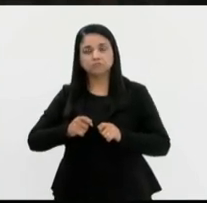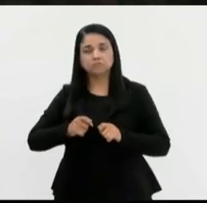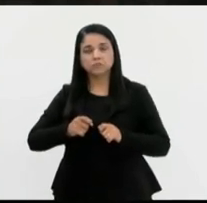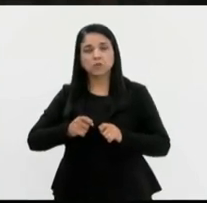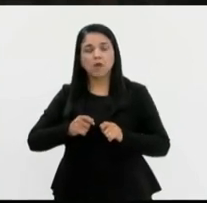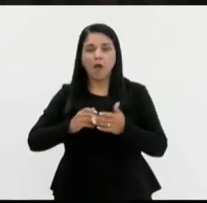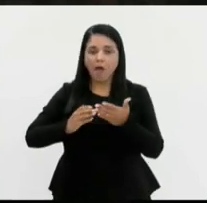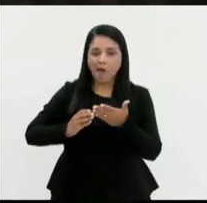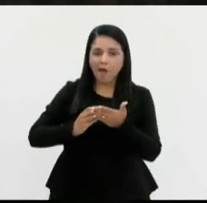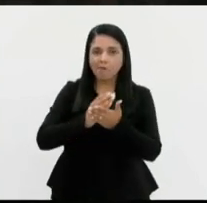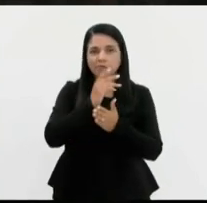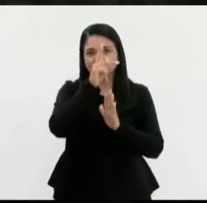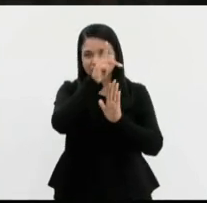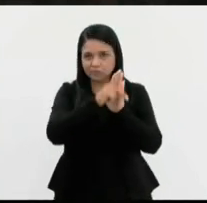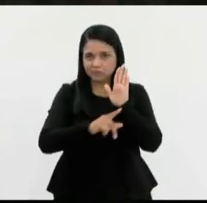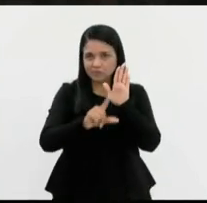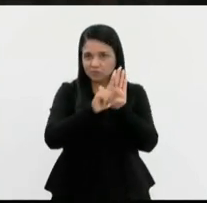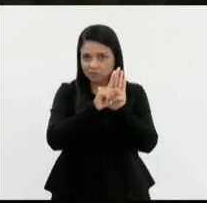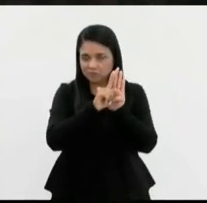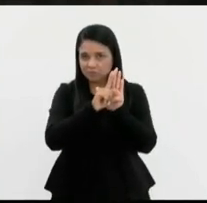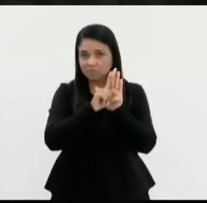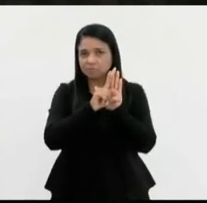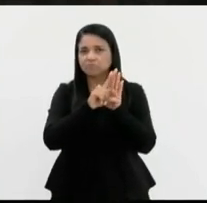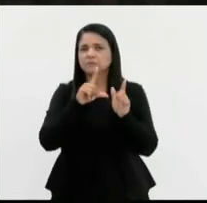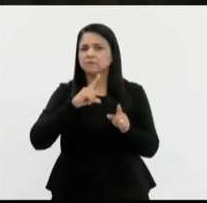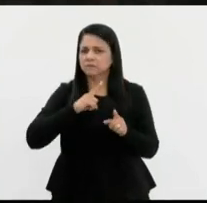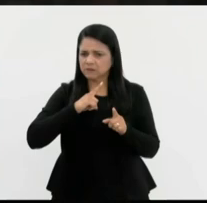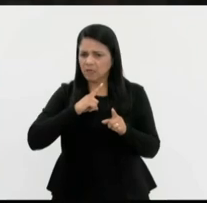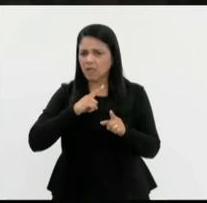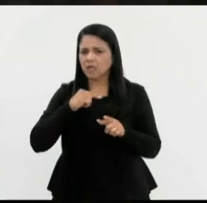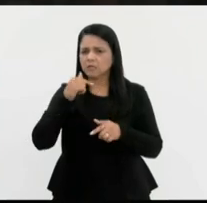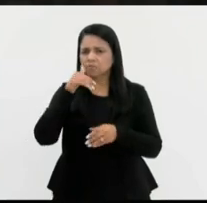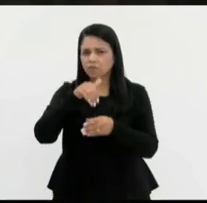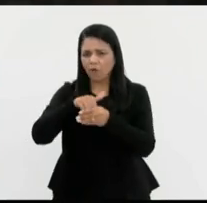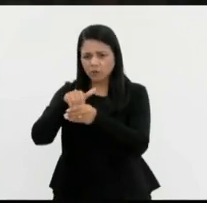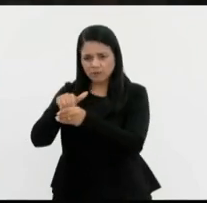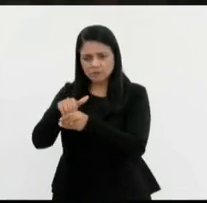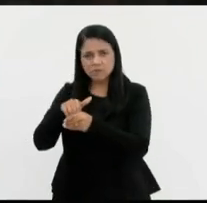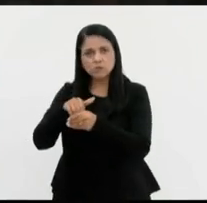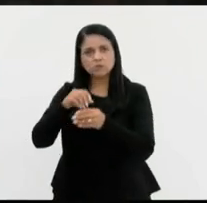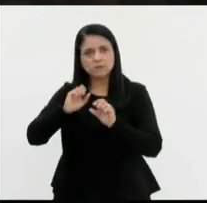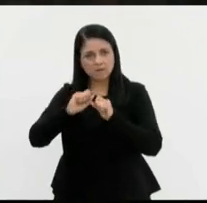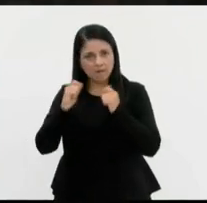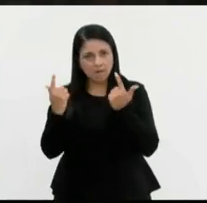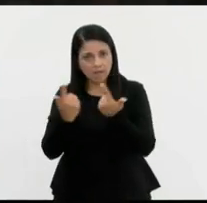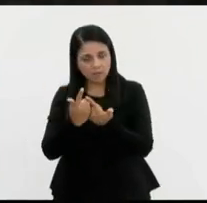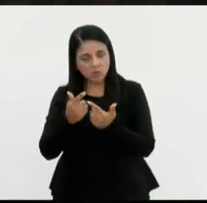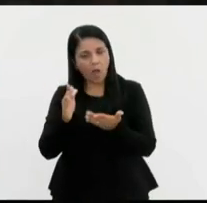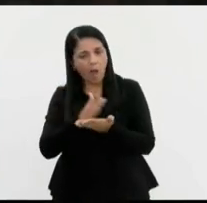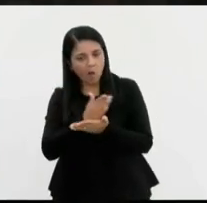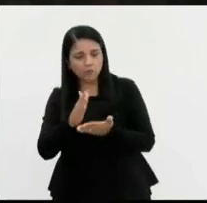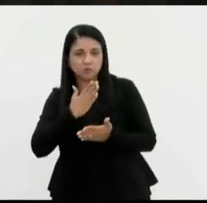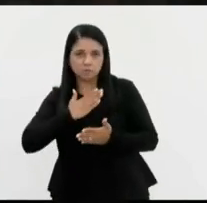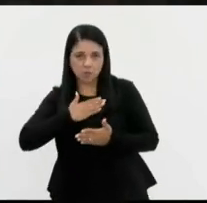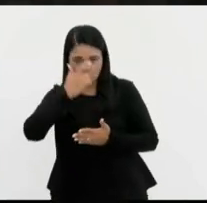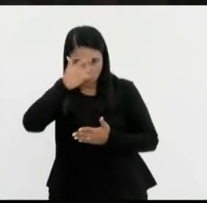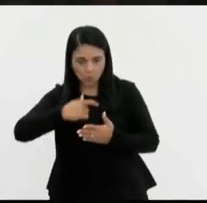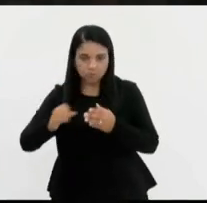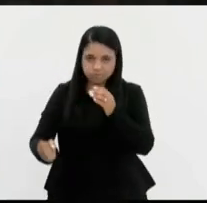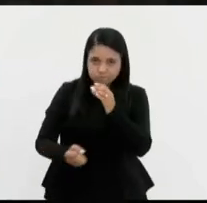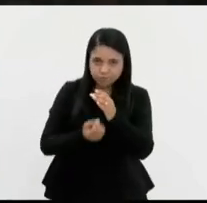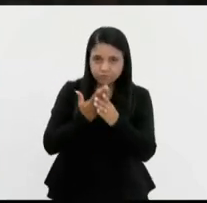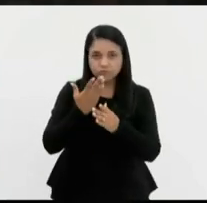projetos de lei que temos aqui tramitando na casa alguns de minha autoria e outros